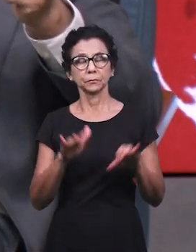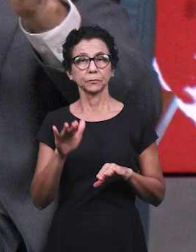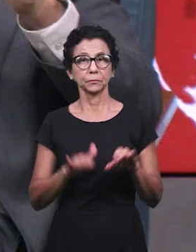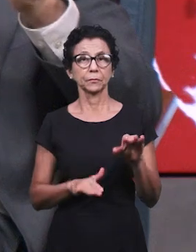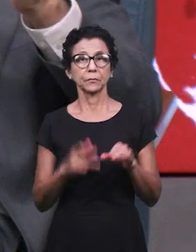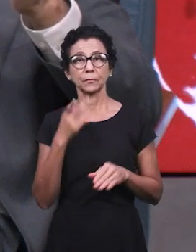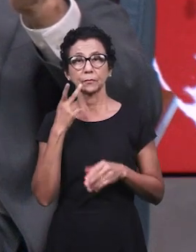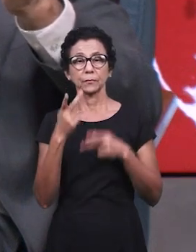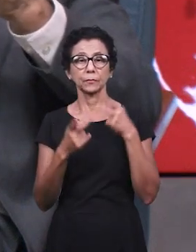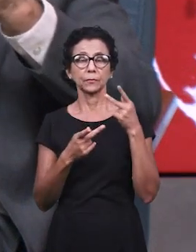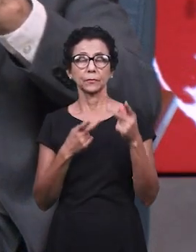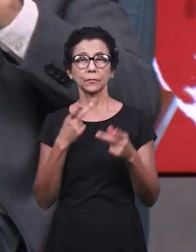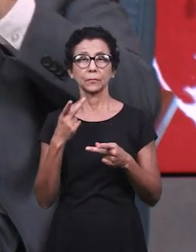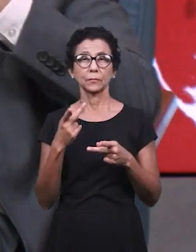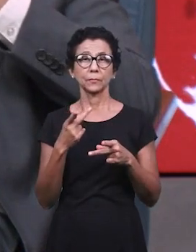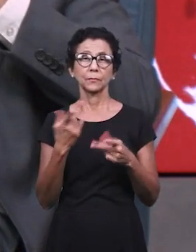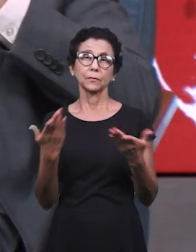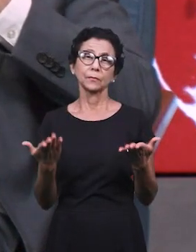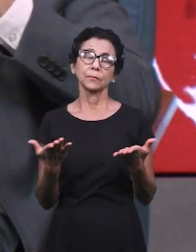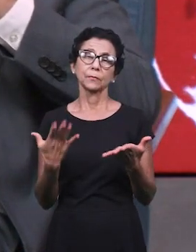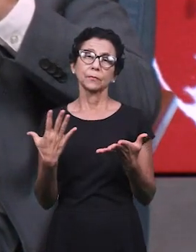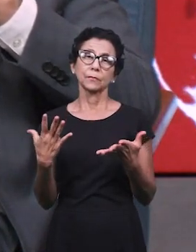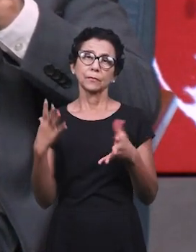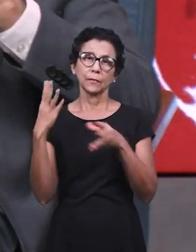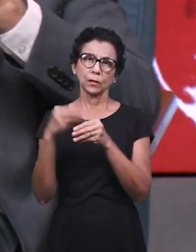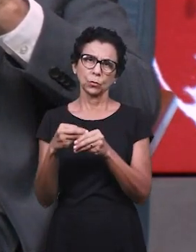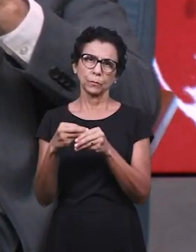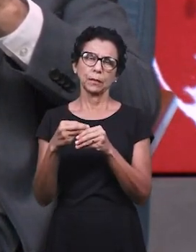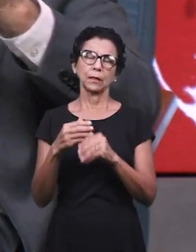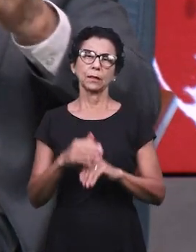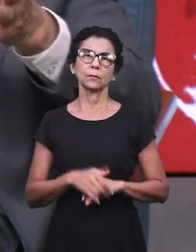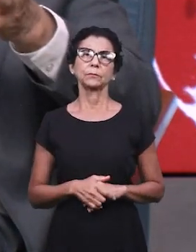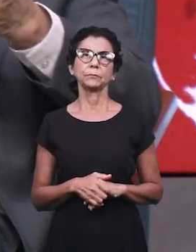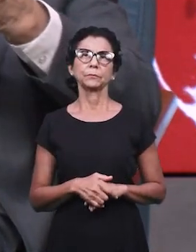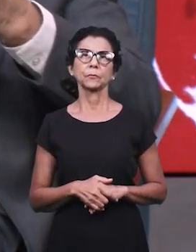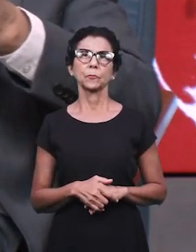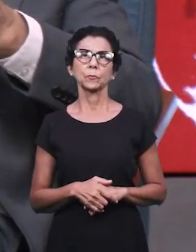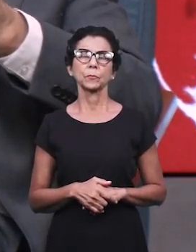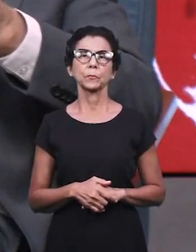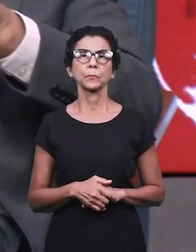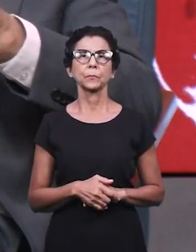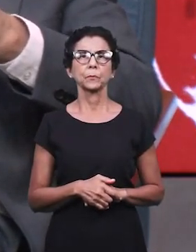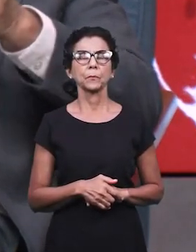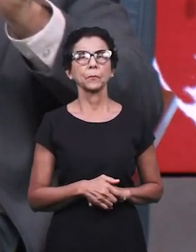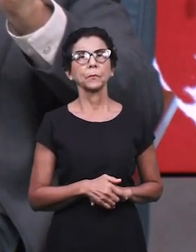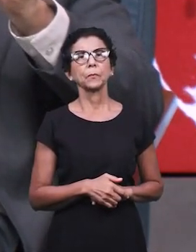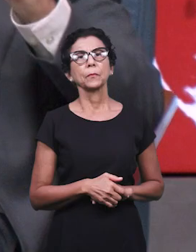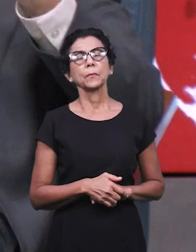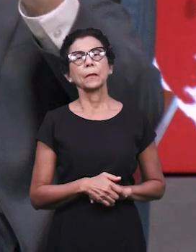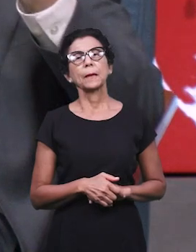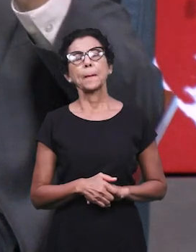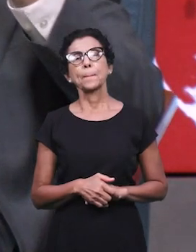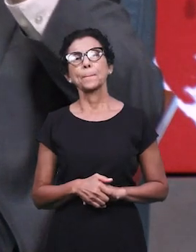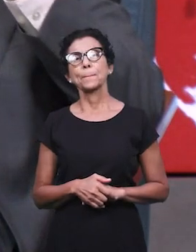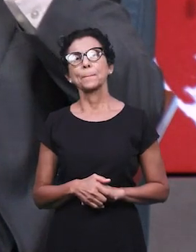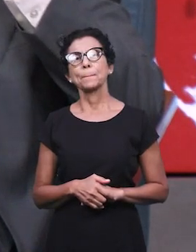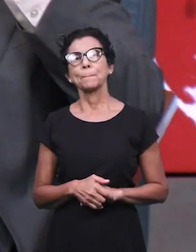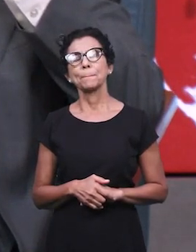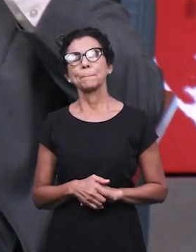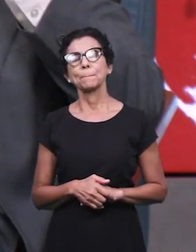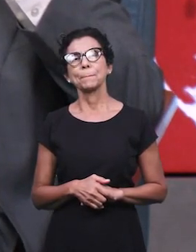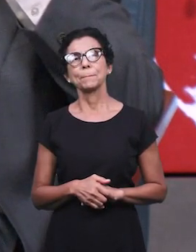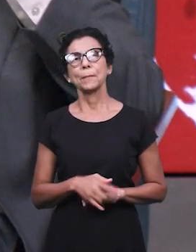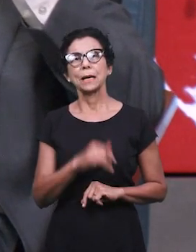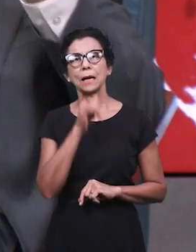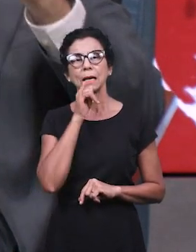gente fala uma coisa mais prática e na prática as pessoas vão entender. Eu vou contar uma